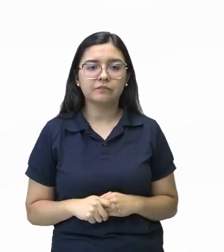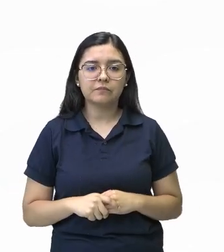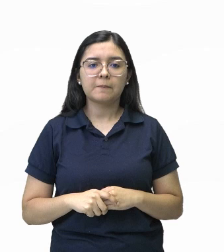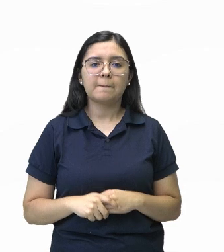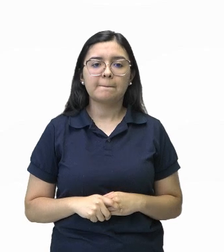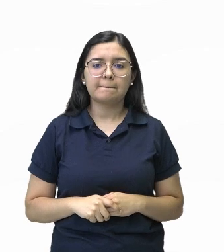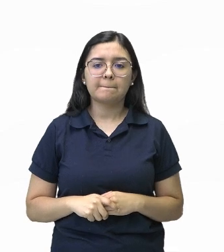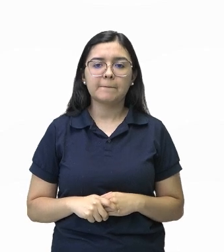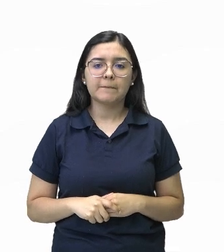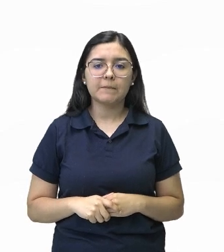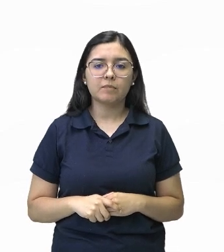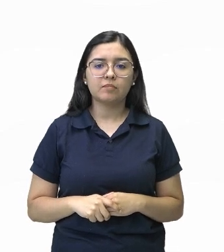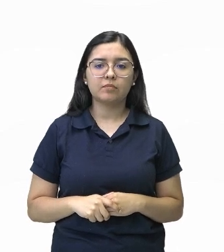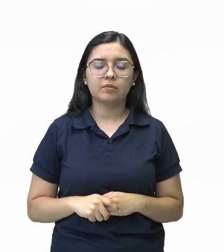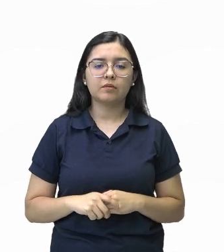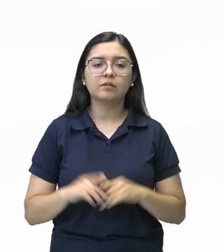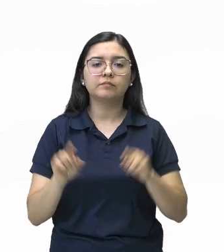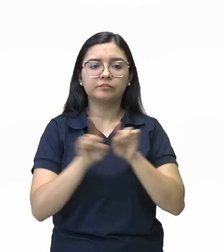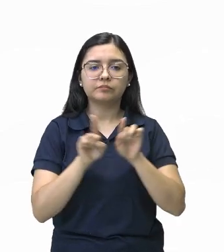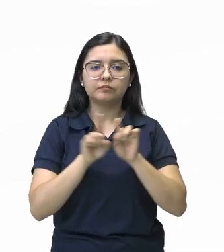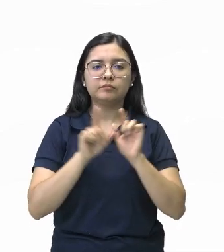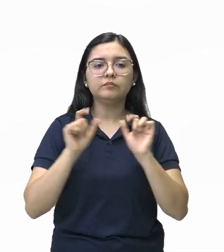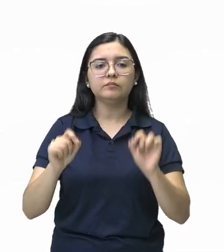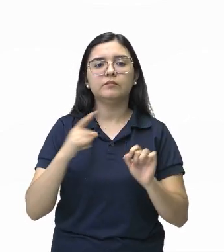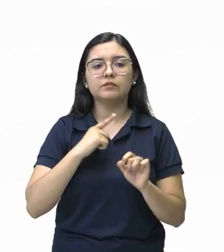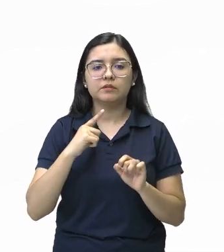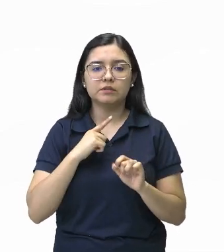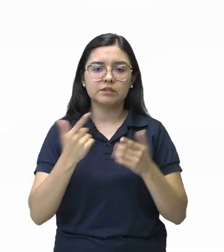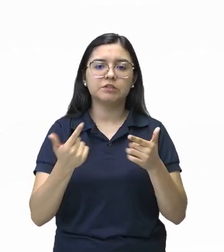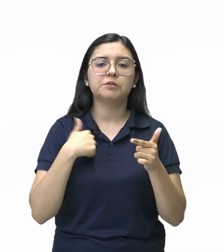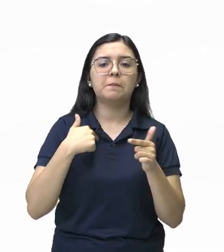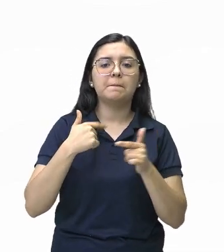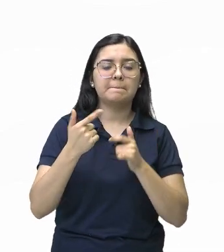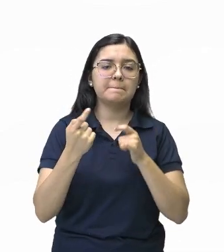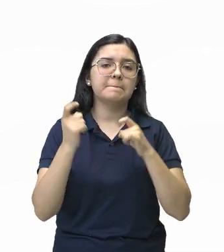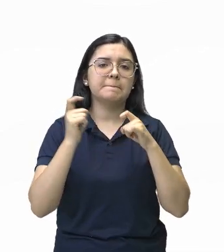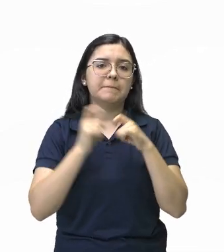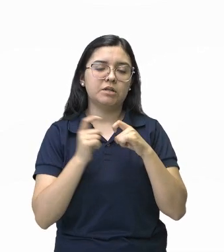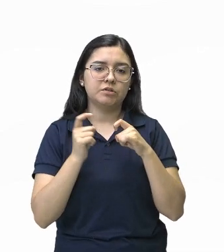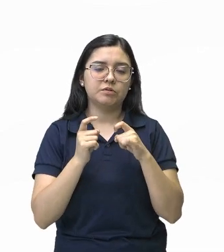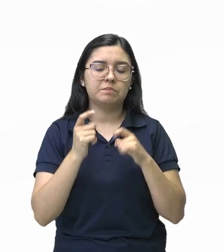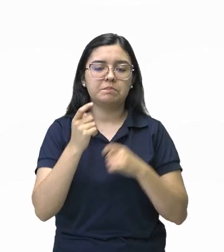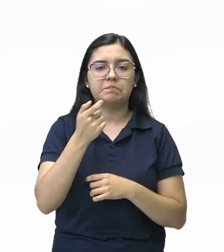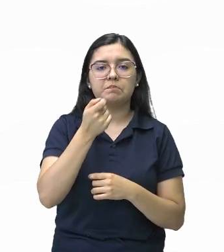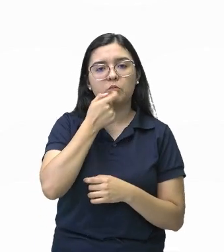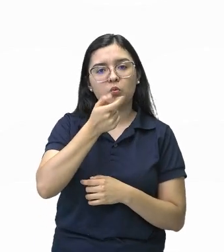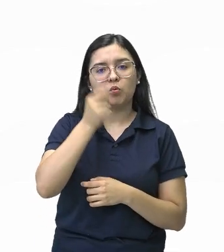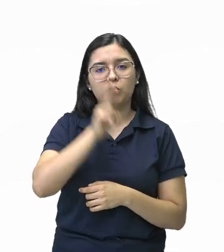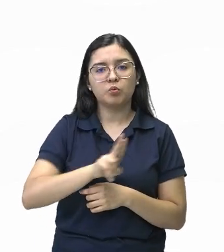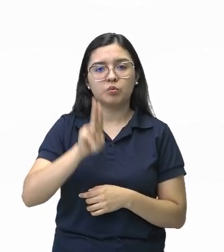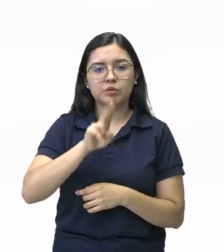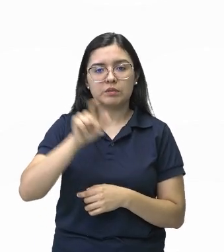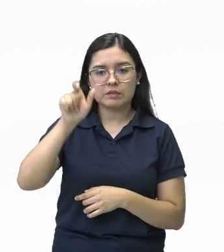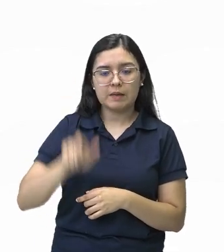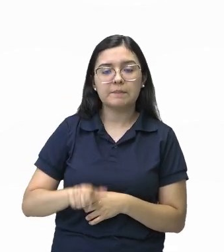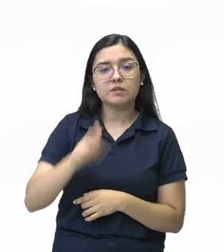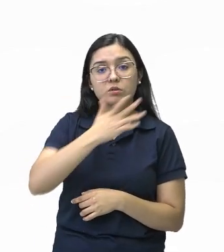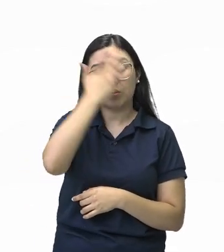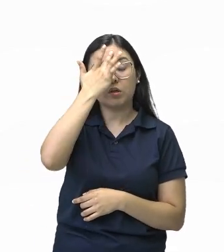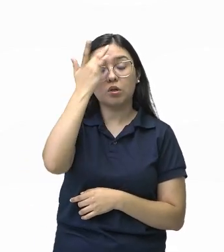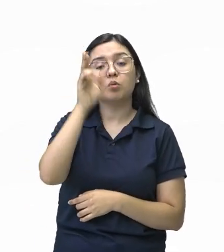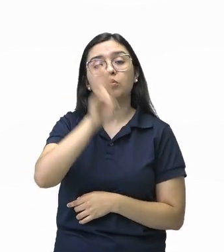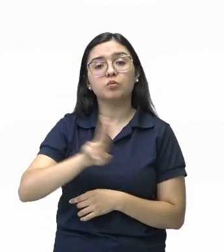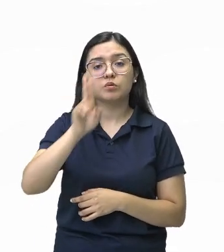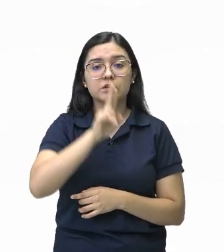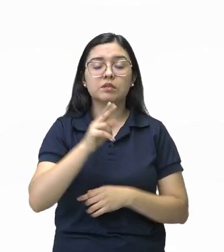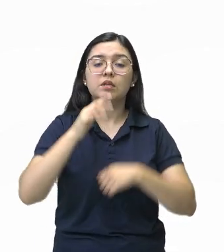do que diz respeito às interações medicamentosas em relação ao uso desse paciente, né, dessa pessoa que está